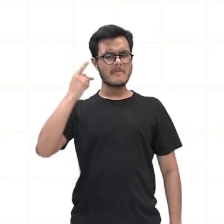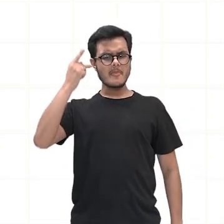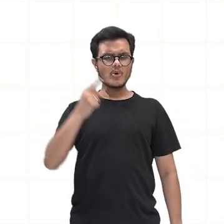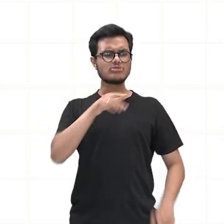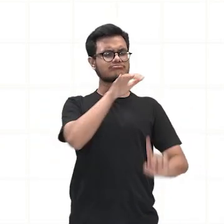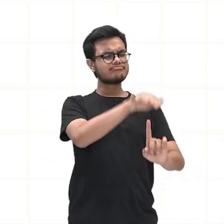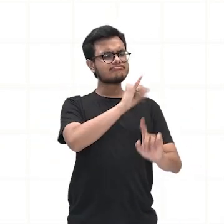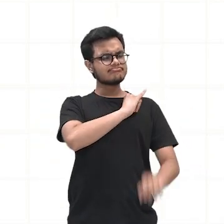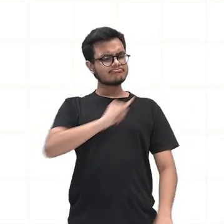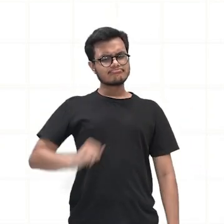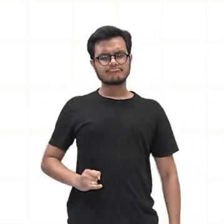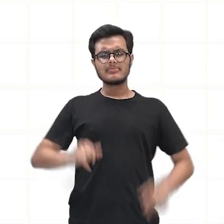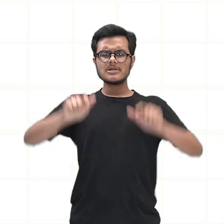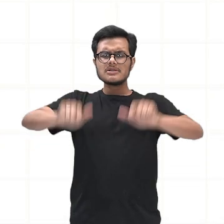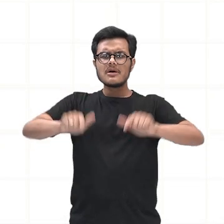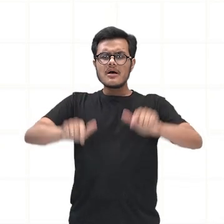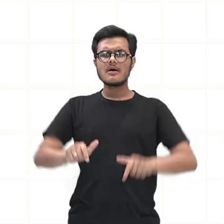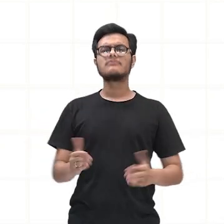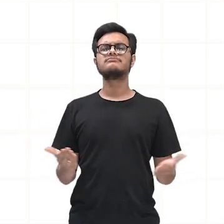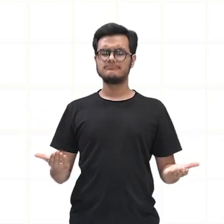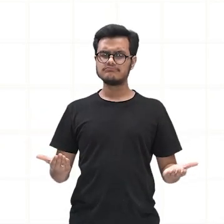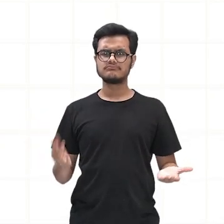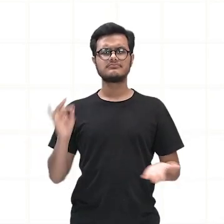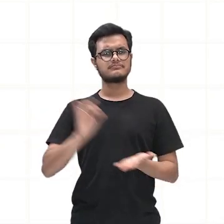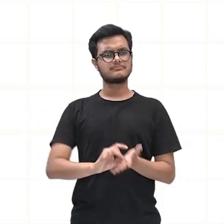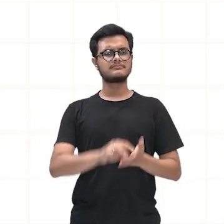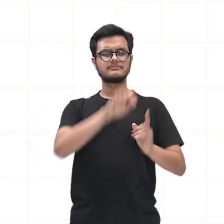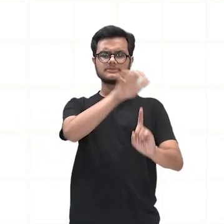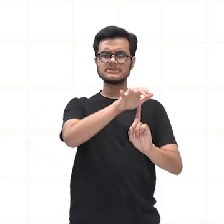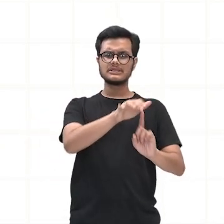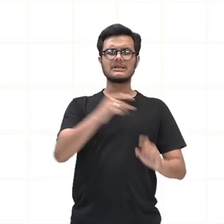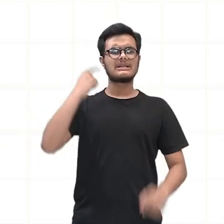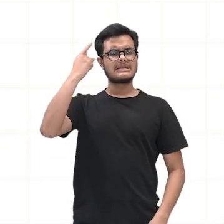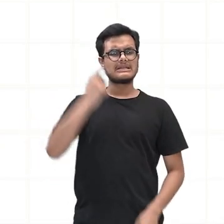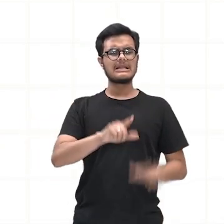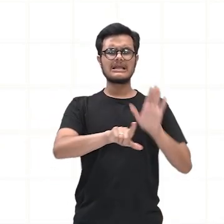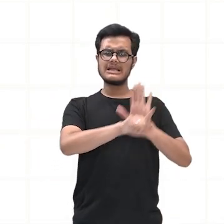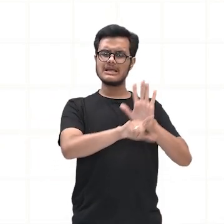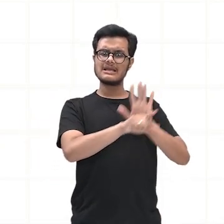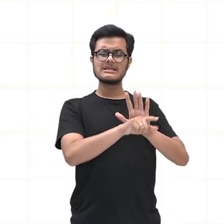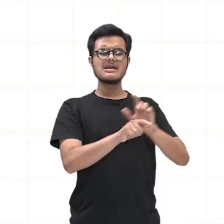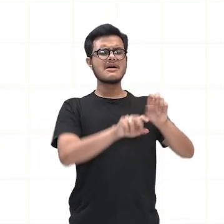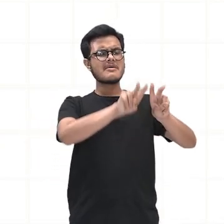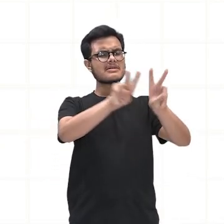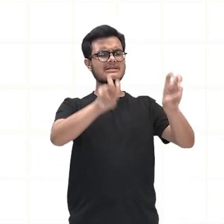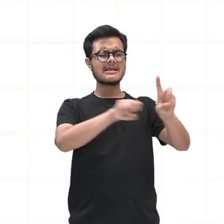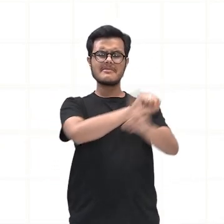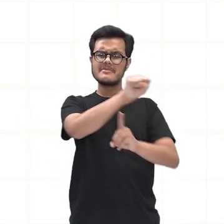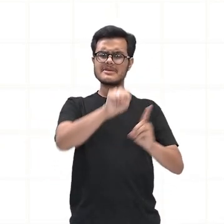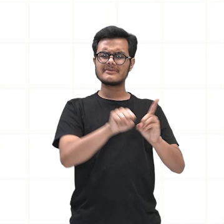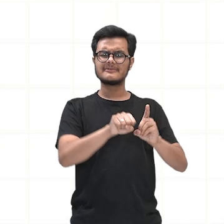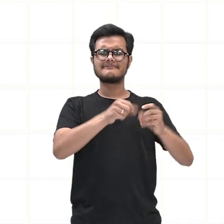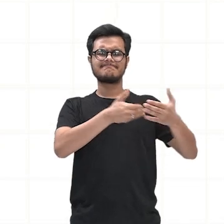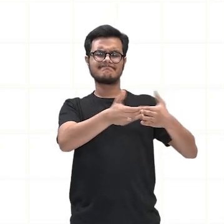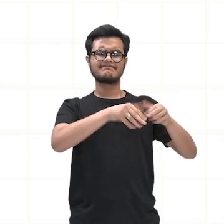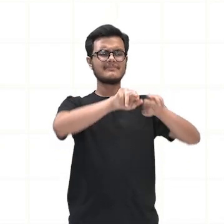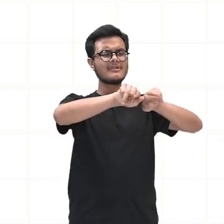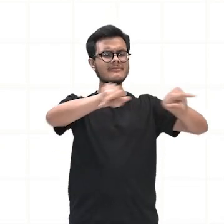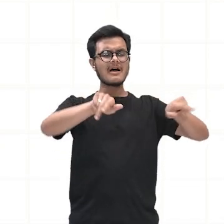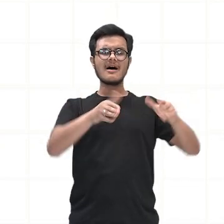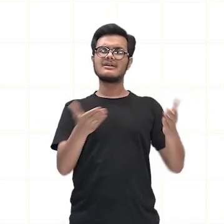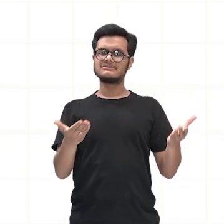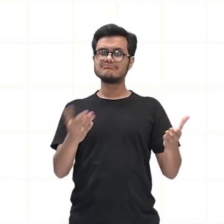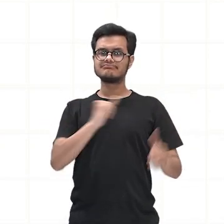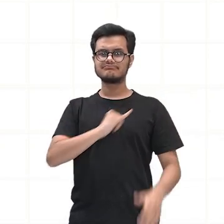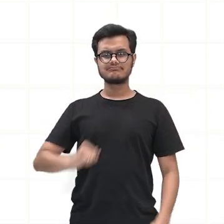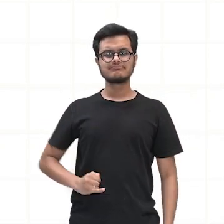Império Bizantino, chegando a influenciar políticas, leis e questões sociais também dentro do Império, só para a gente